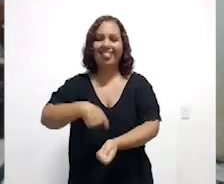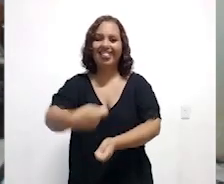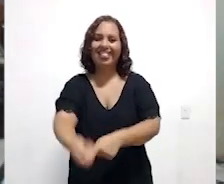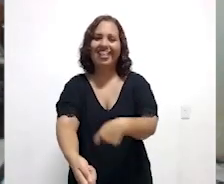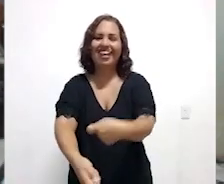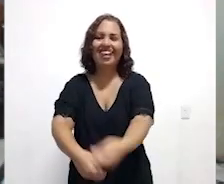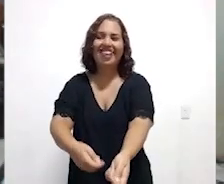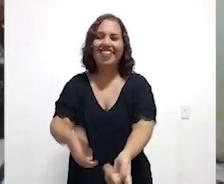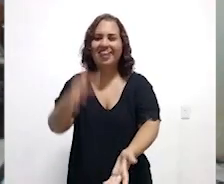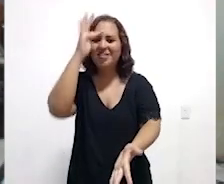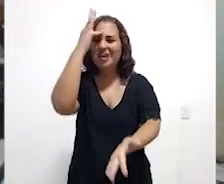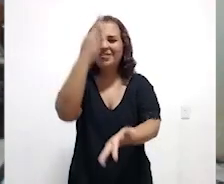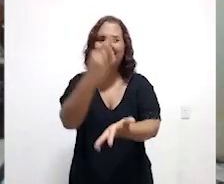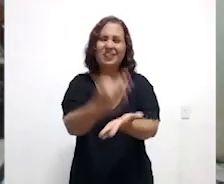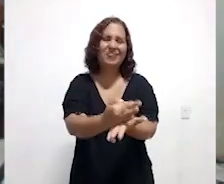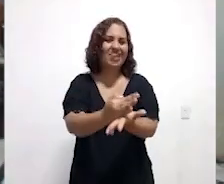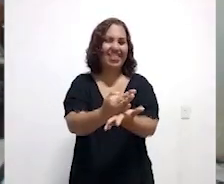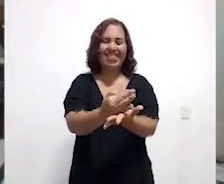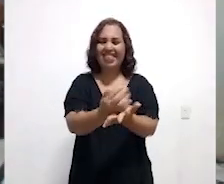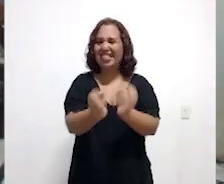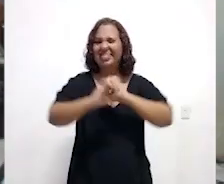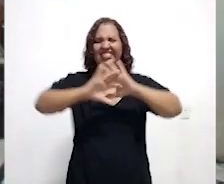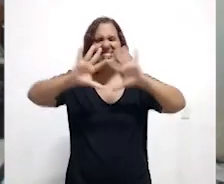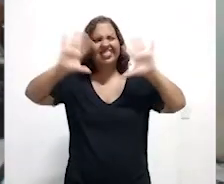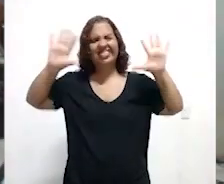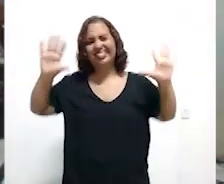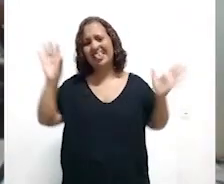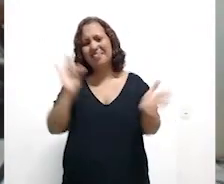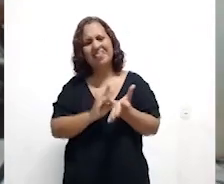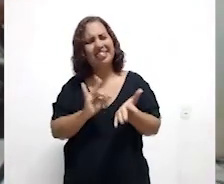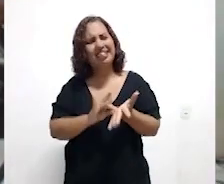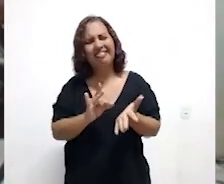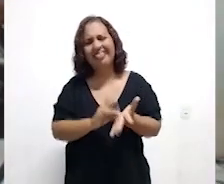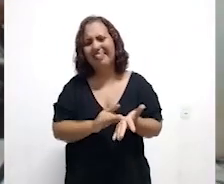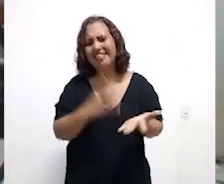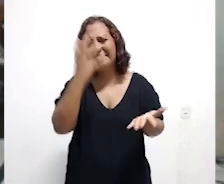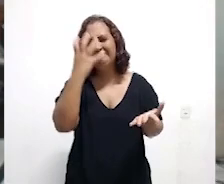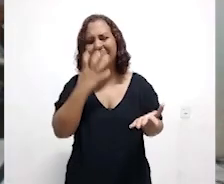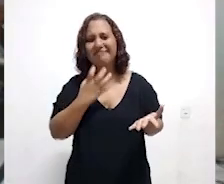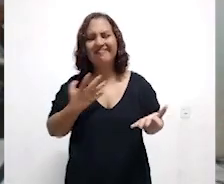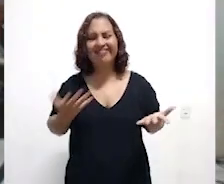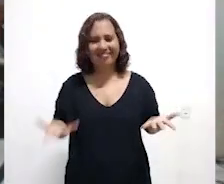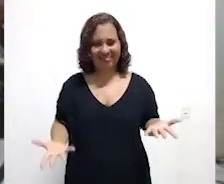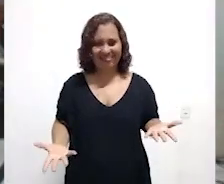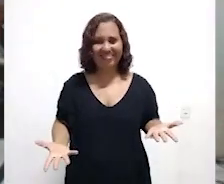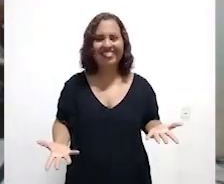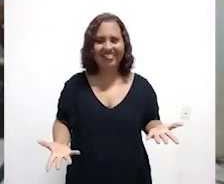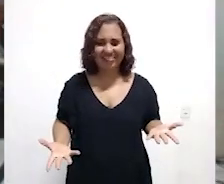plena, verdadeira, sincera a Timóteo.